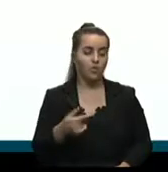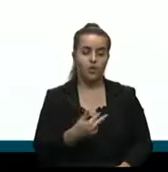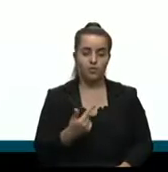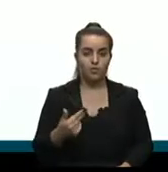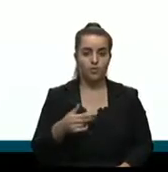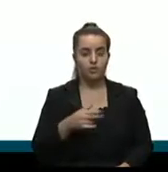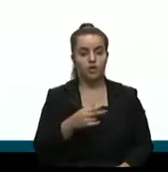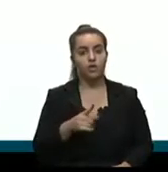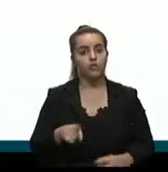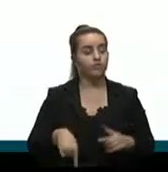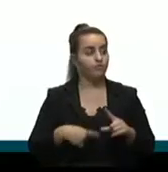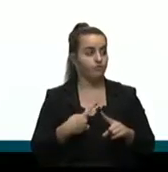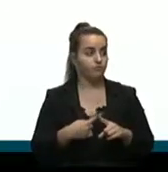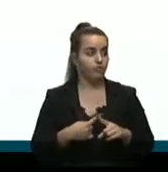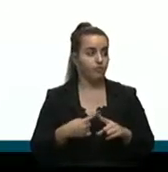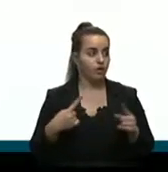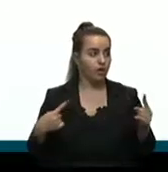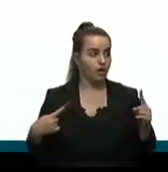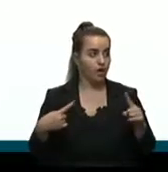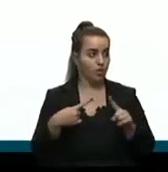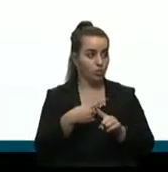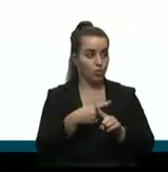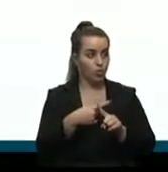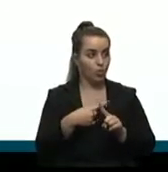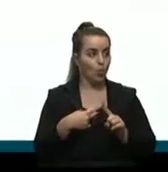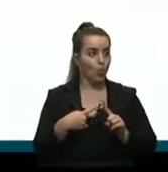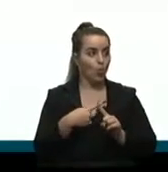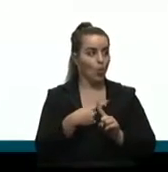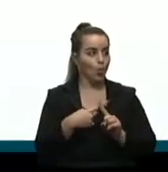frações, multiplicamos cruzado.